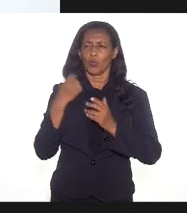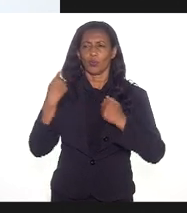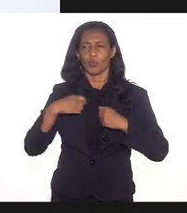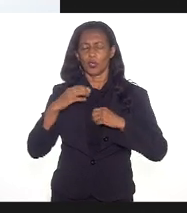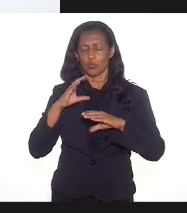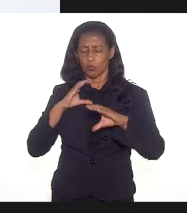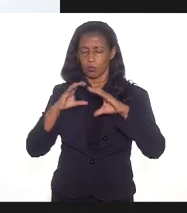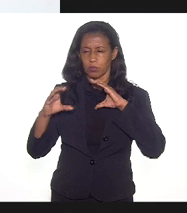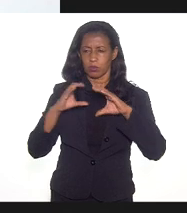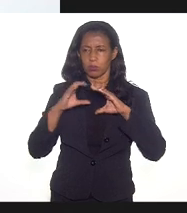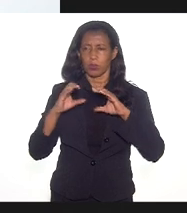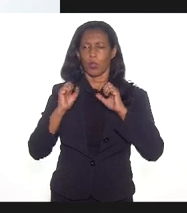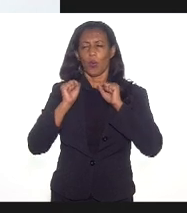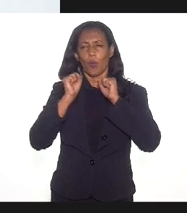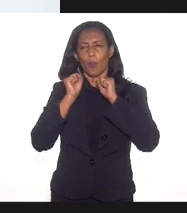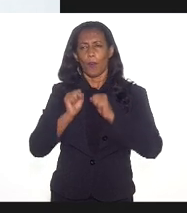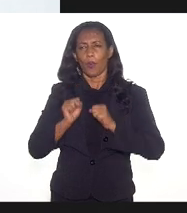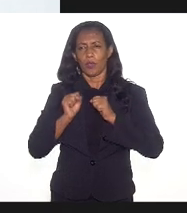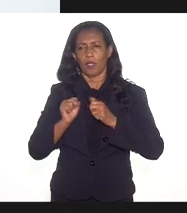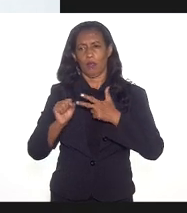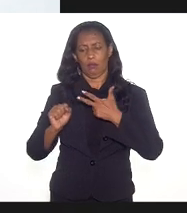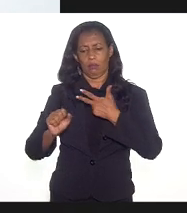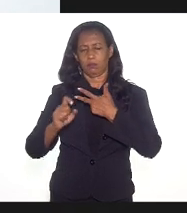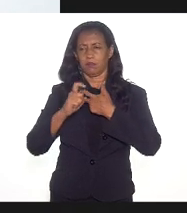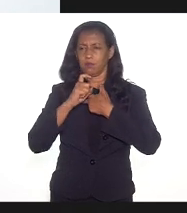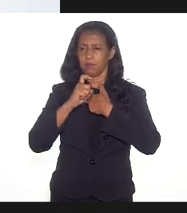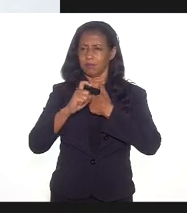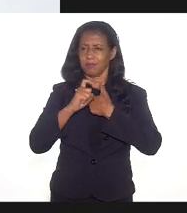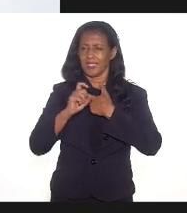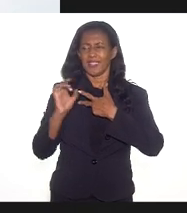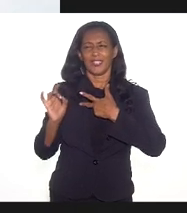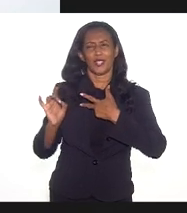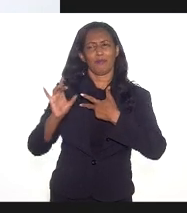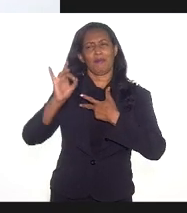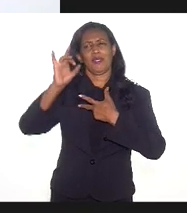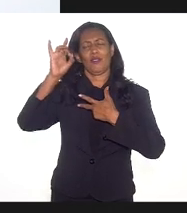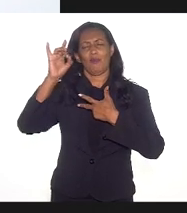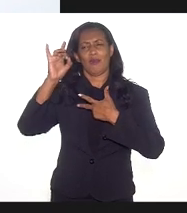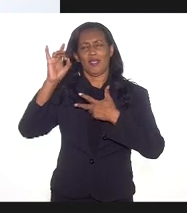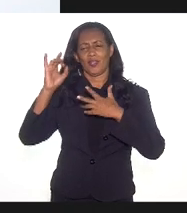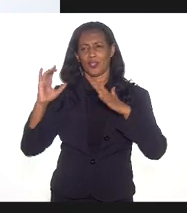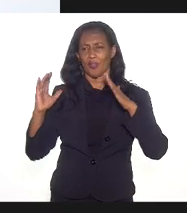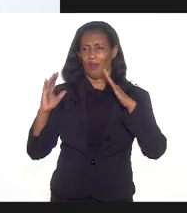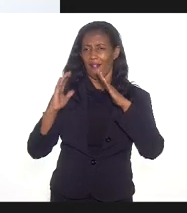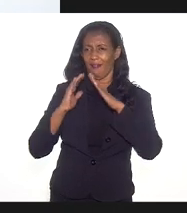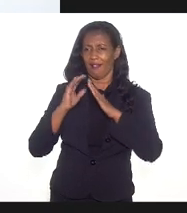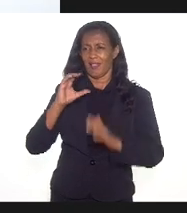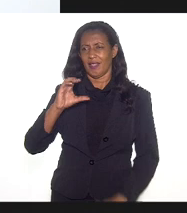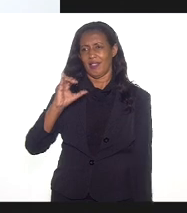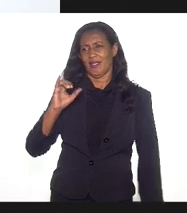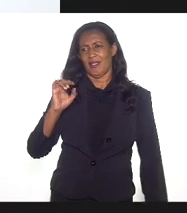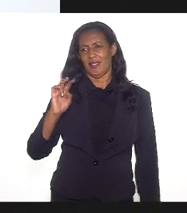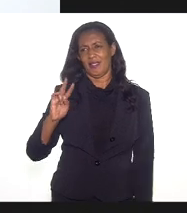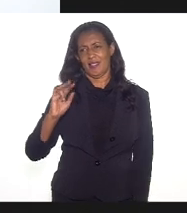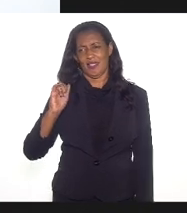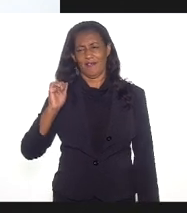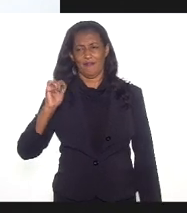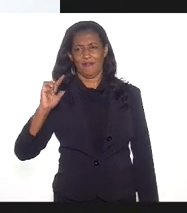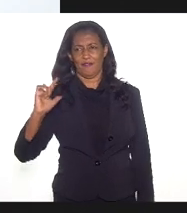Poder Executivo, especialmente com a Casa Civil, com vistas à reversão dos despachos